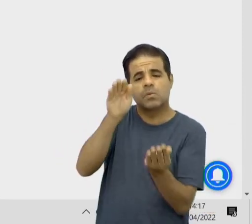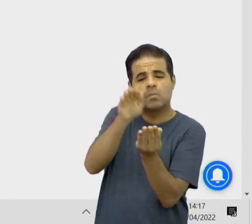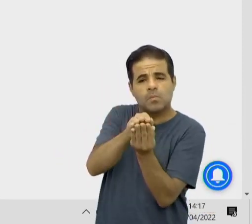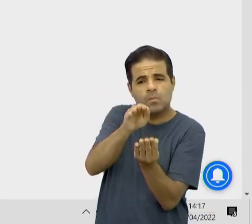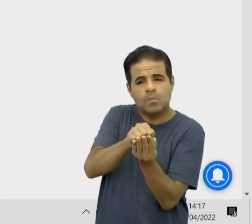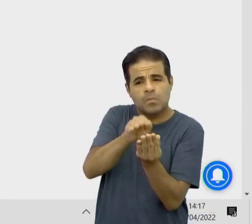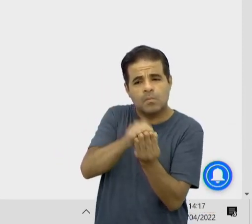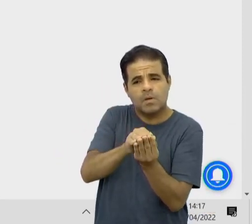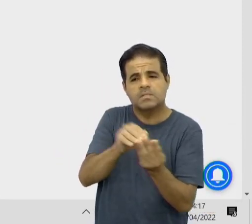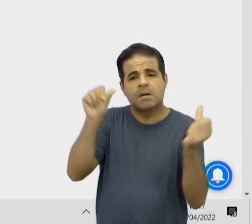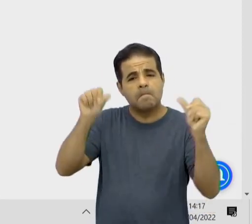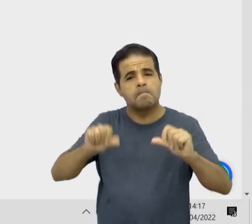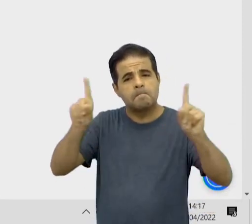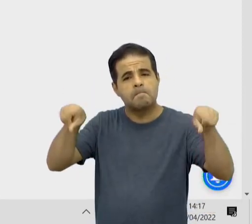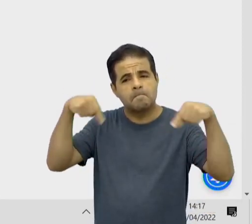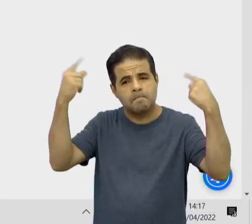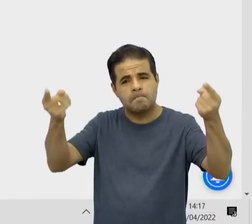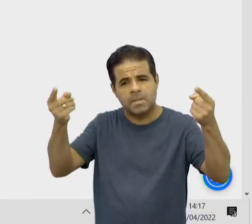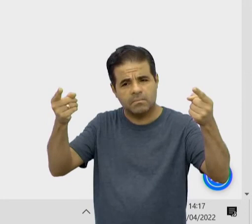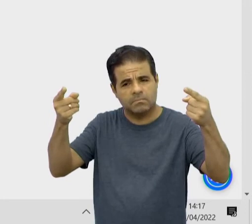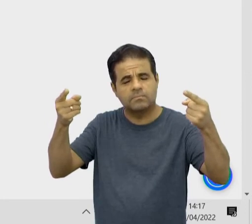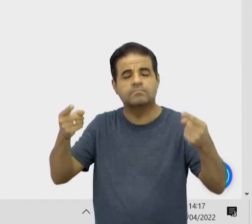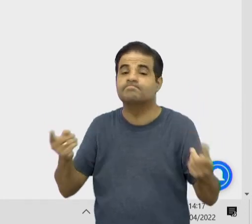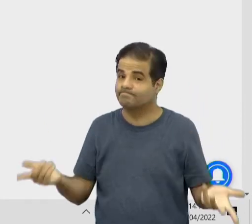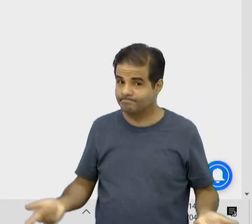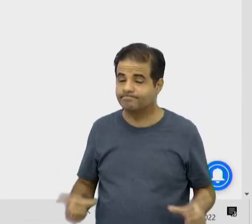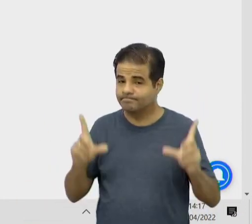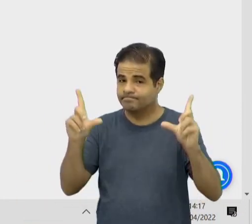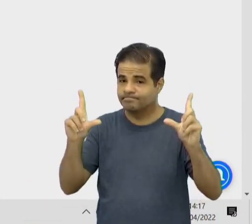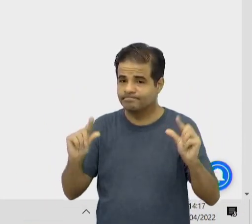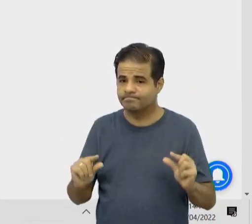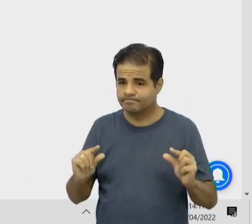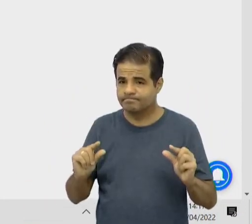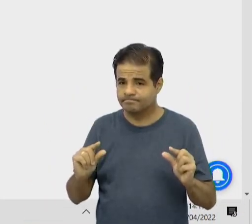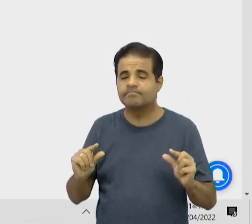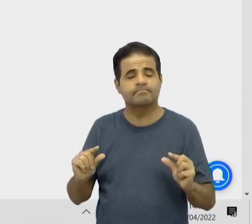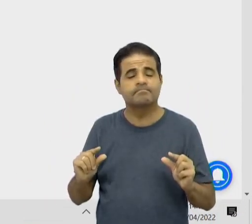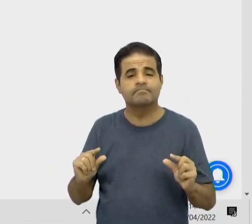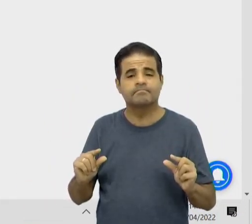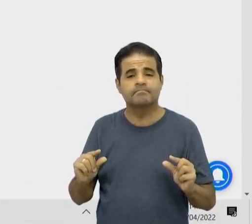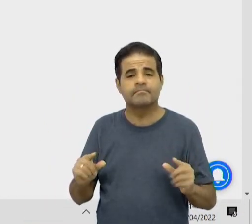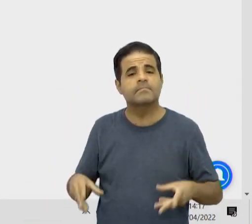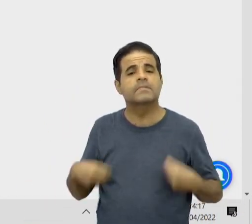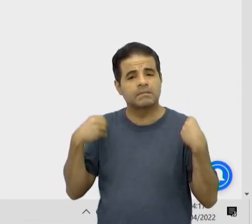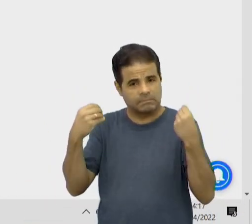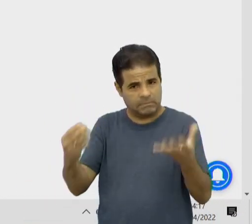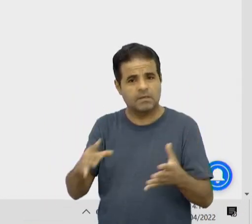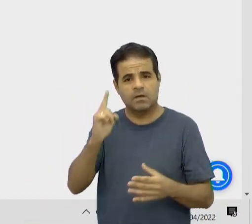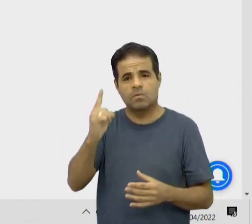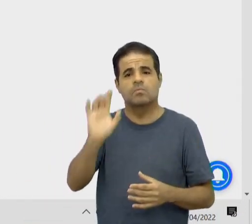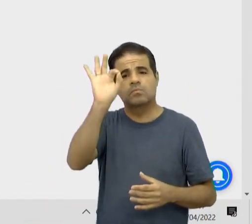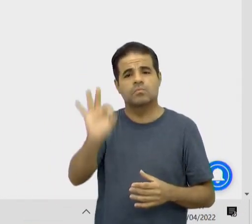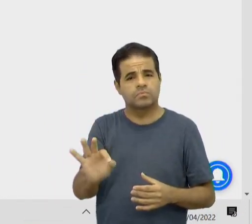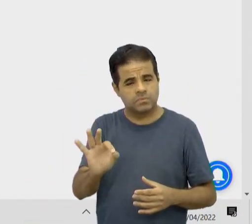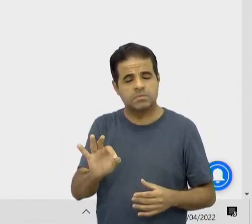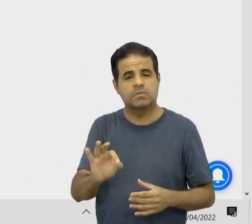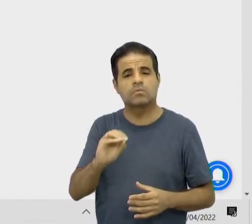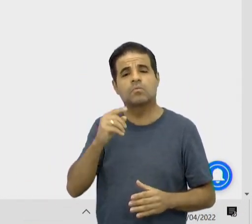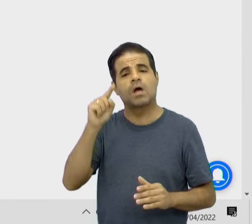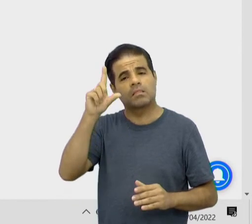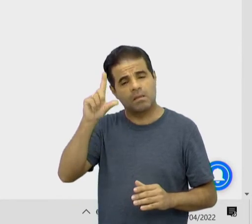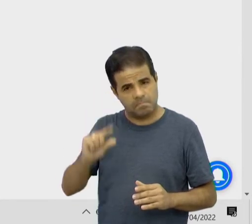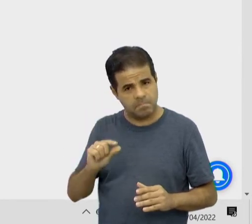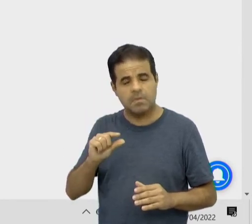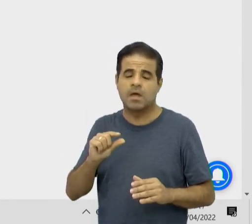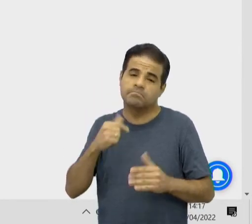a pior, né? Ela é a menor, pior não que eu digo, ela é menorzinha. Deve dar 1%, ou menos até 0, alguma